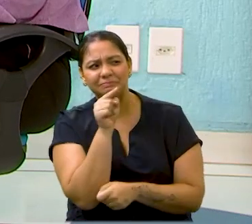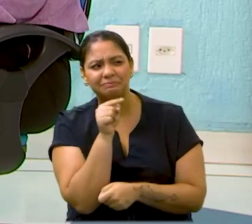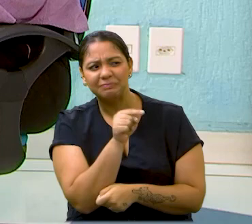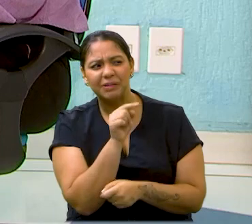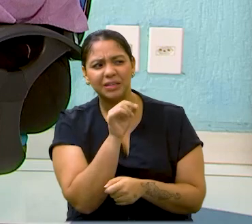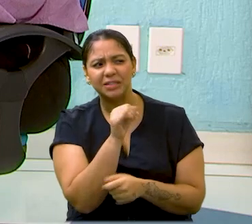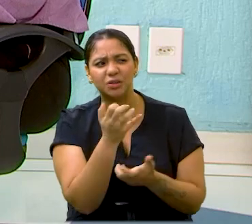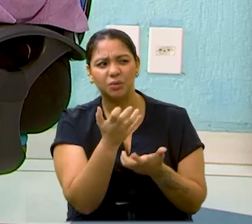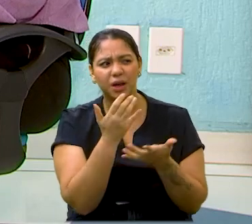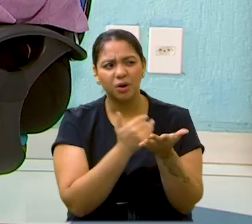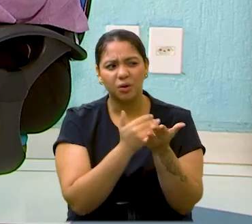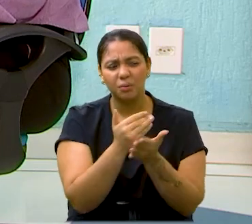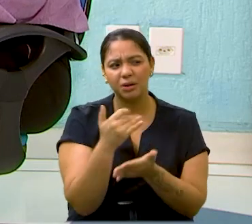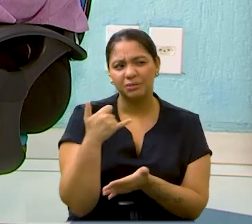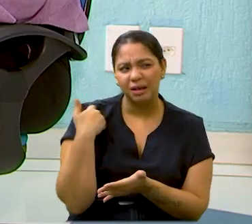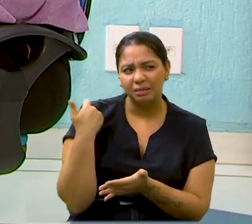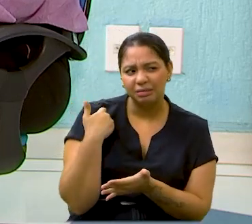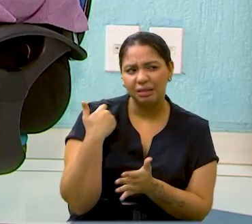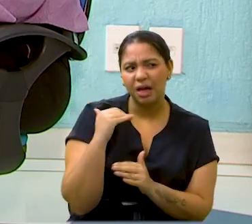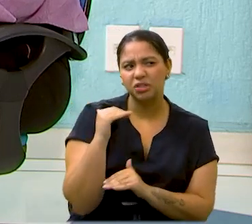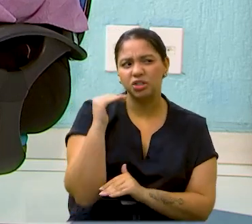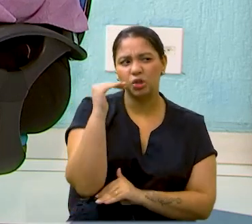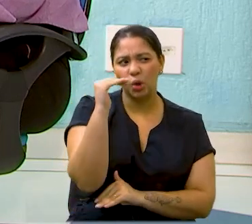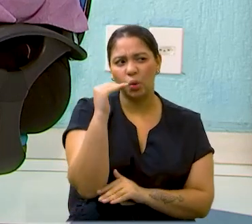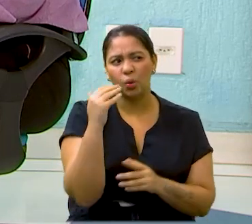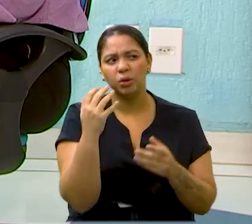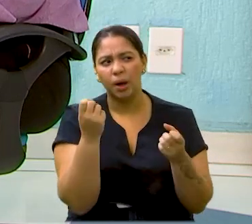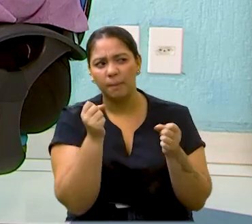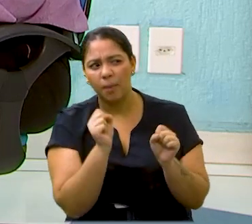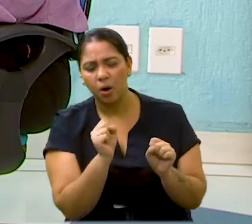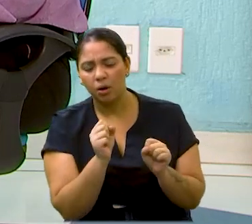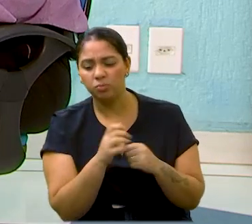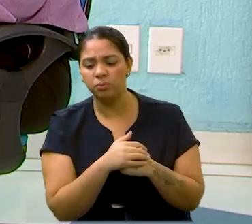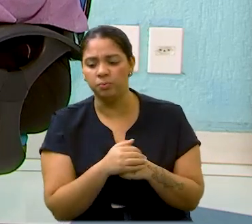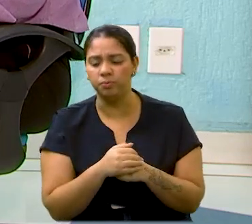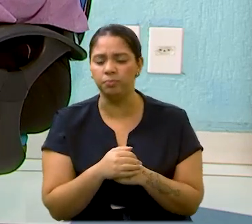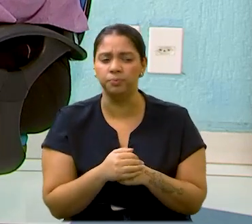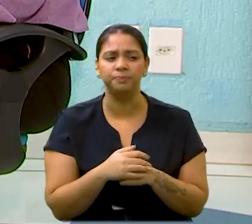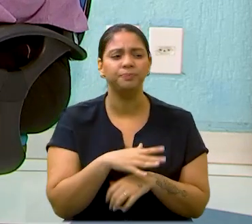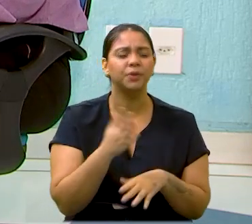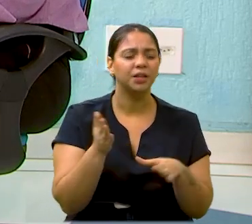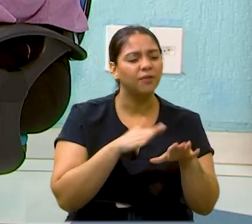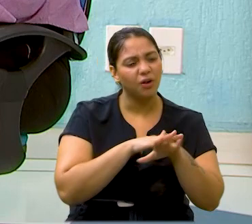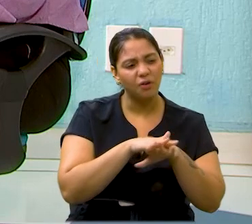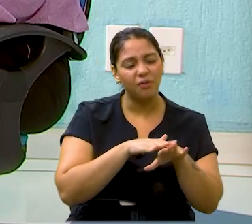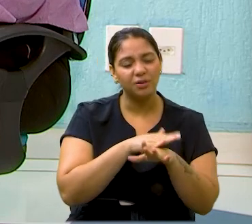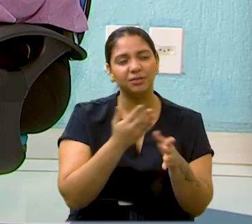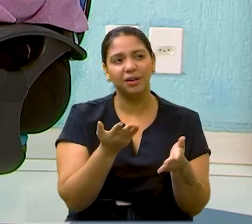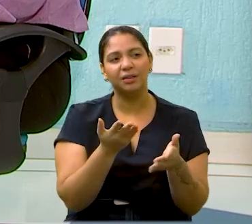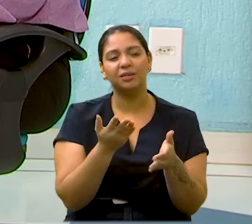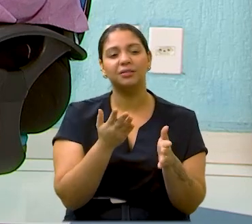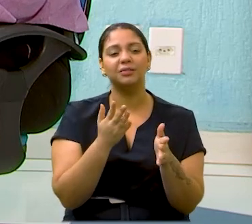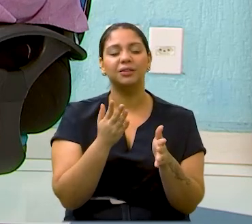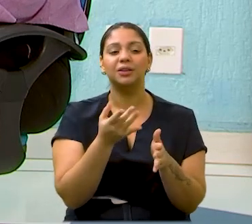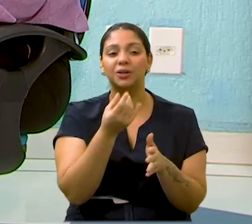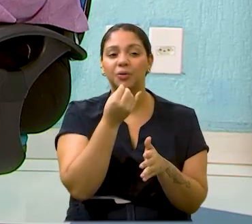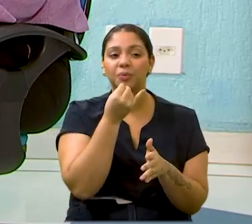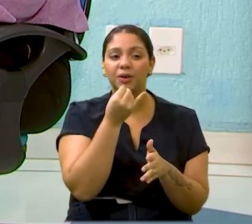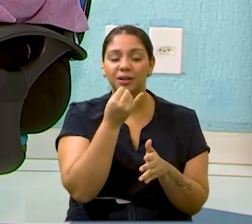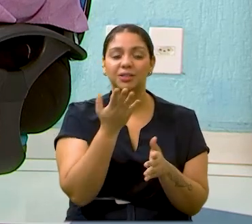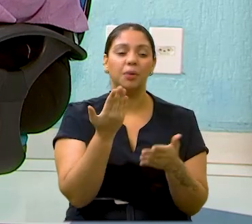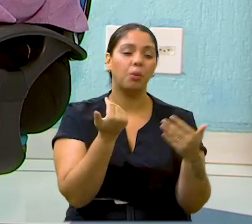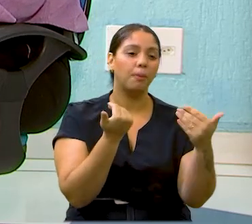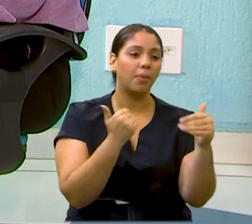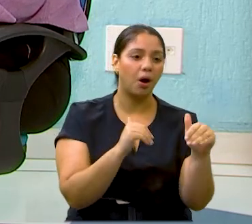quiser começar um pouco mais velho e tudo mais, também dá? Pode. A gente estava até conversando, né, Yara? Quem, por exemplo, vai